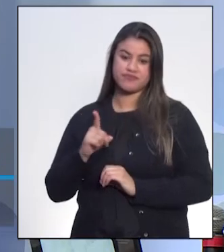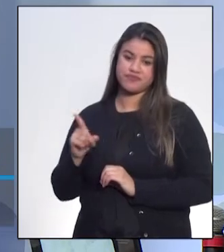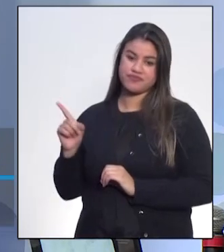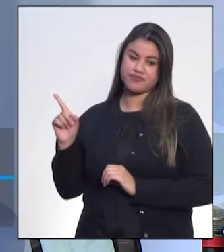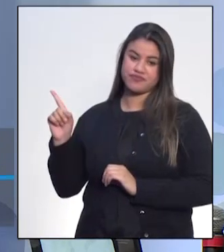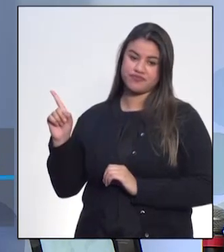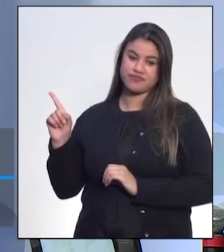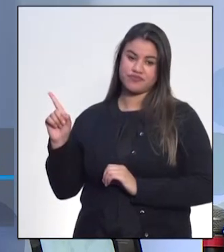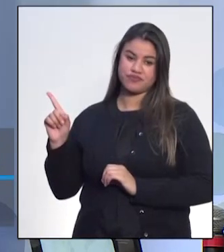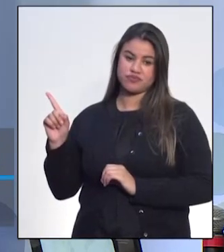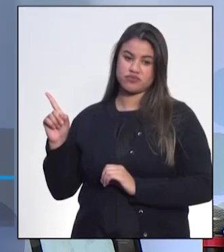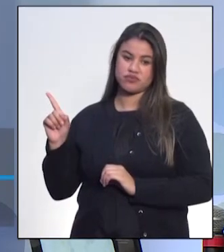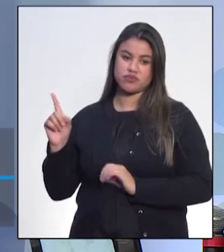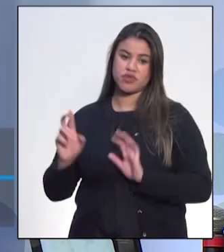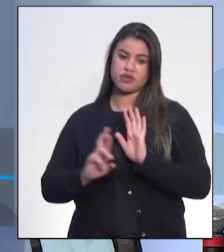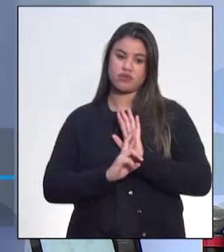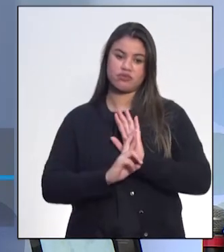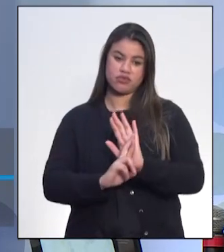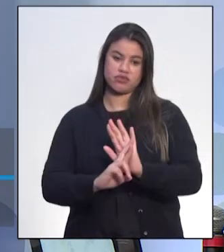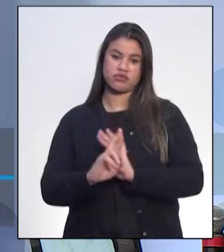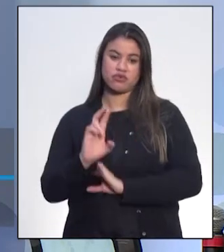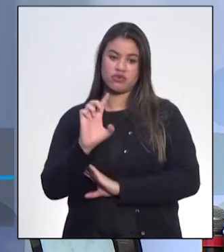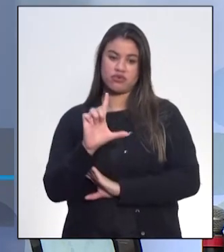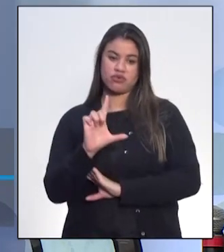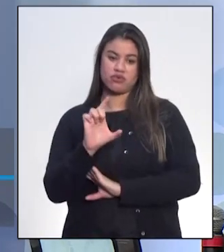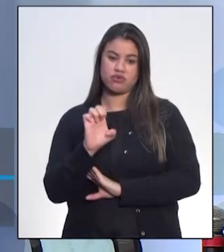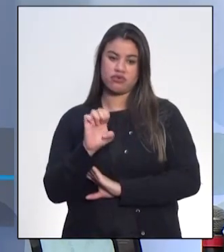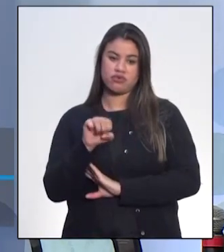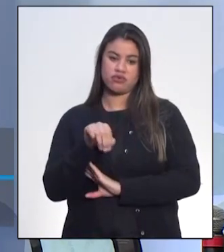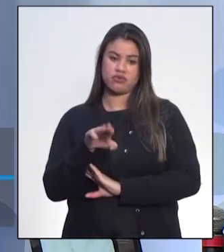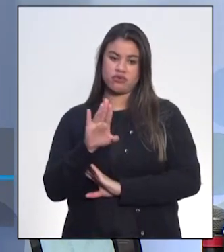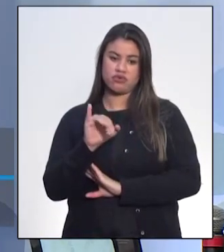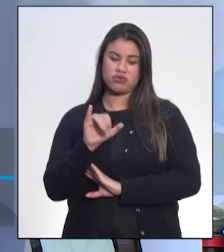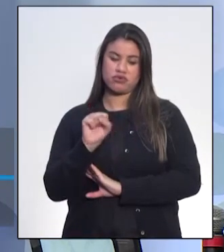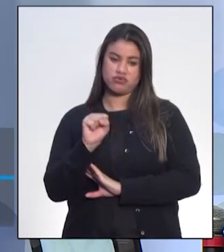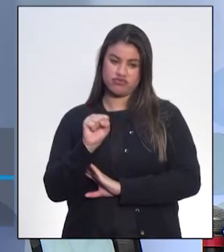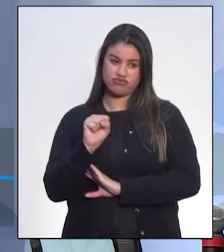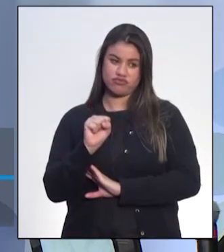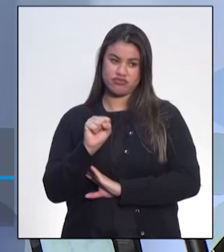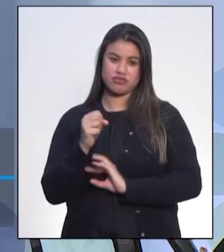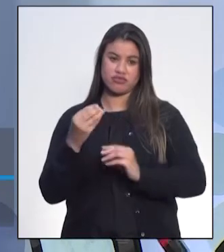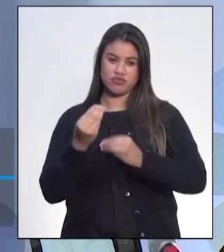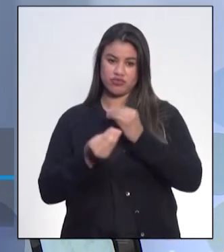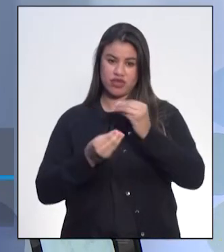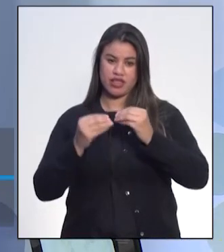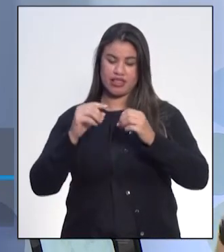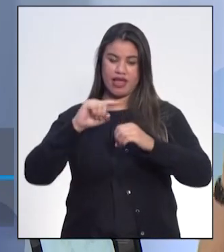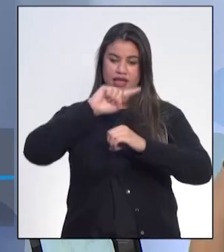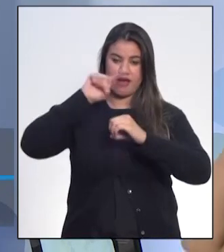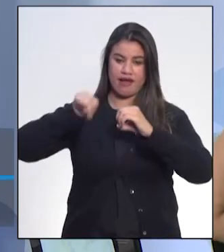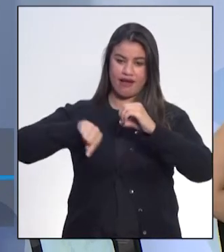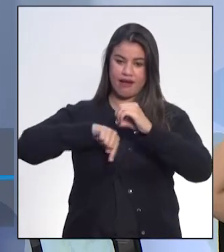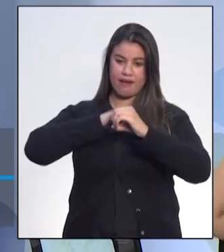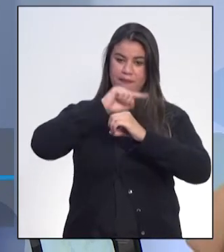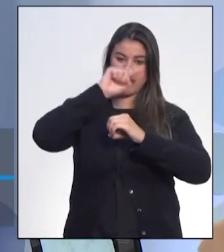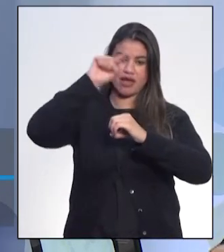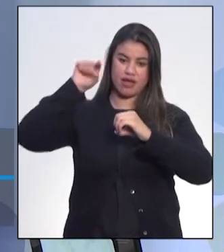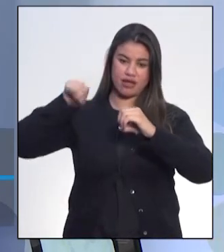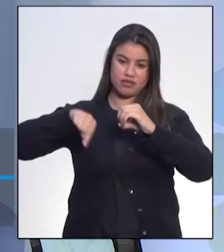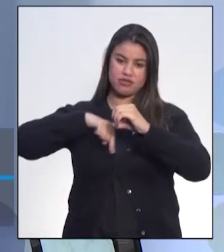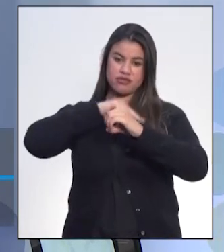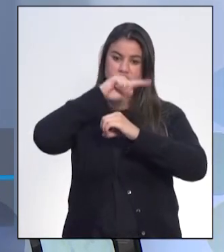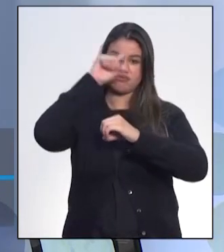Tá? Quando a gente apresenta os elétrons da última camada, né, e faz a transposição do elétron do ânion, é aquele ganhando,